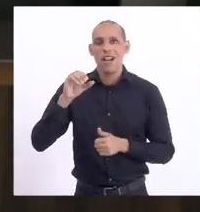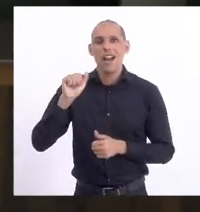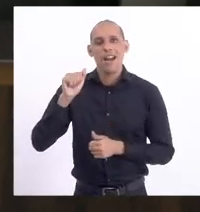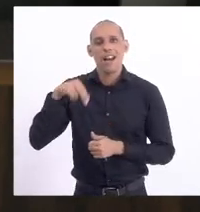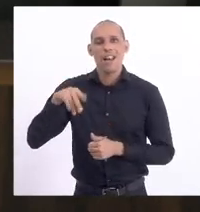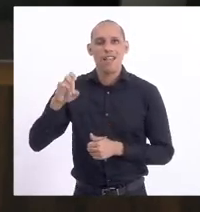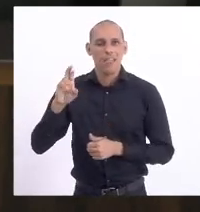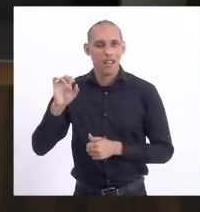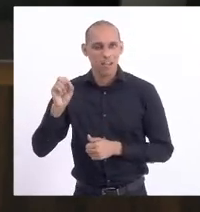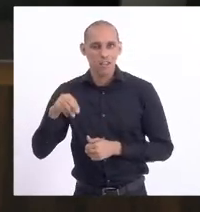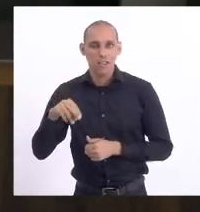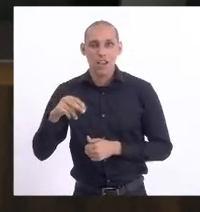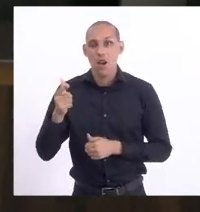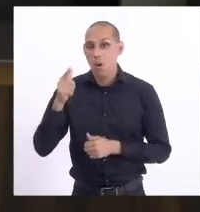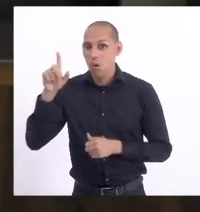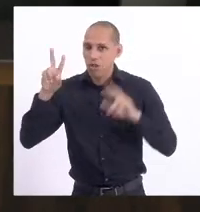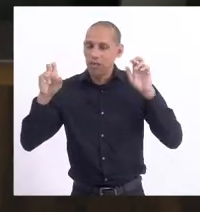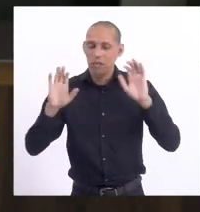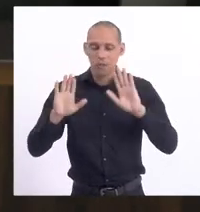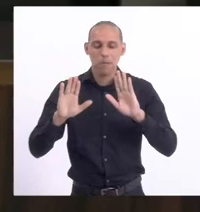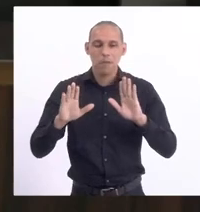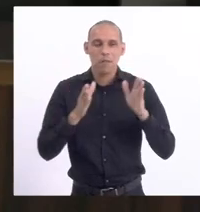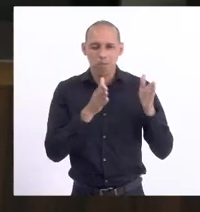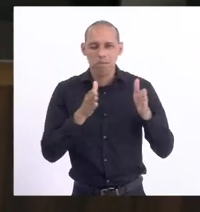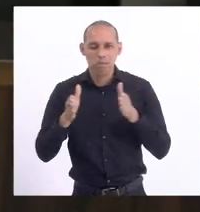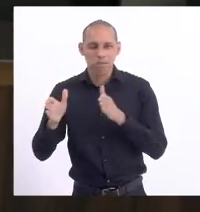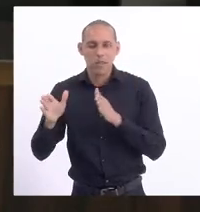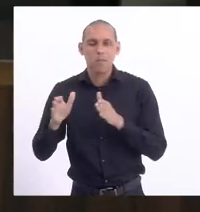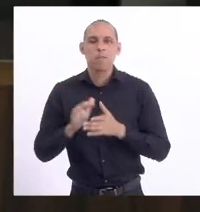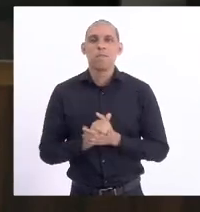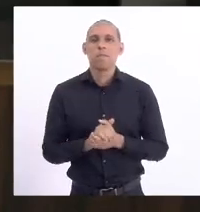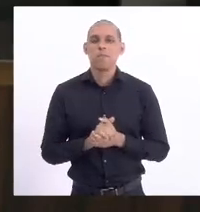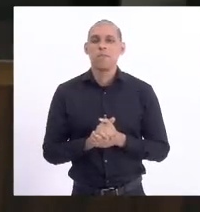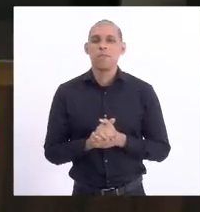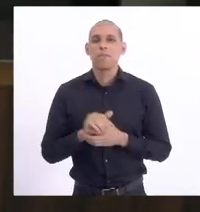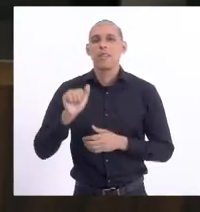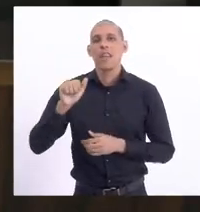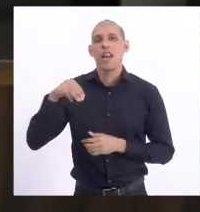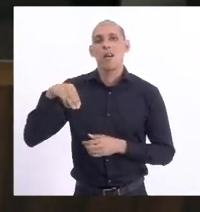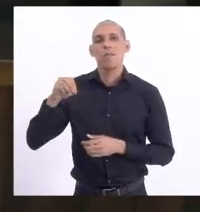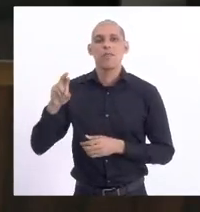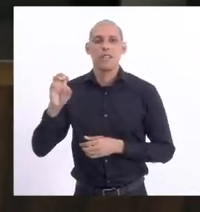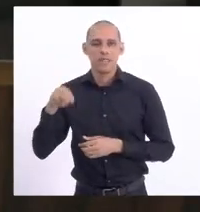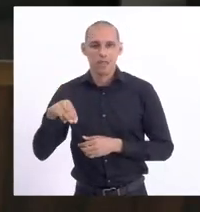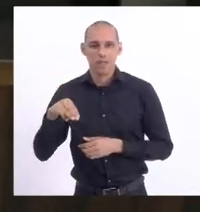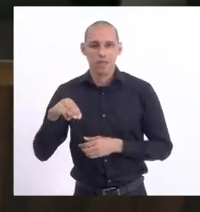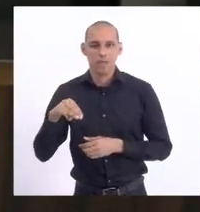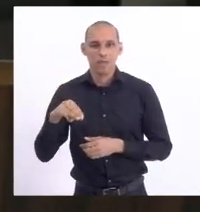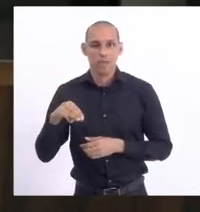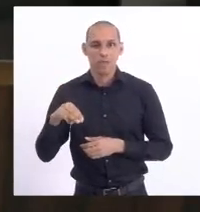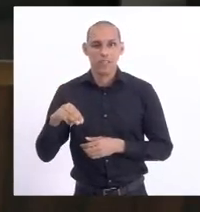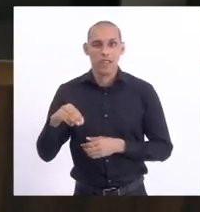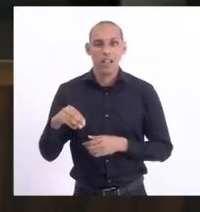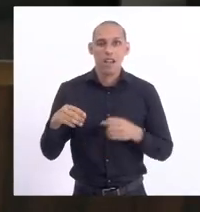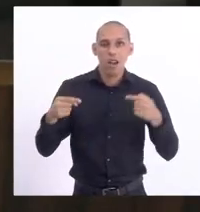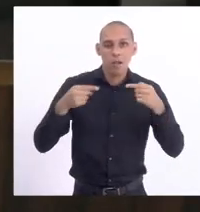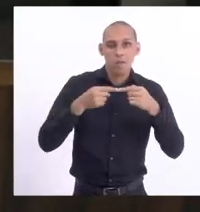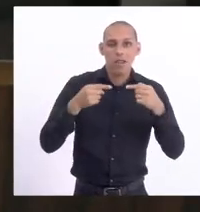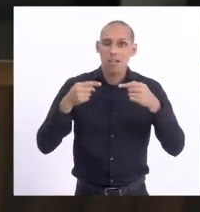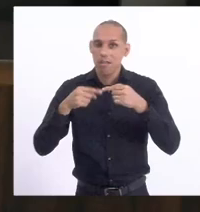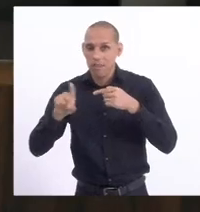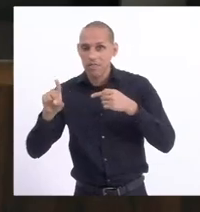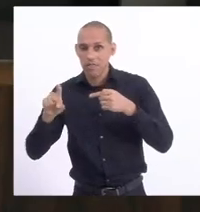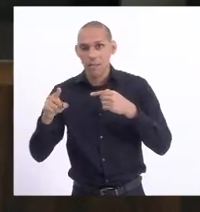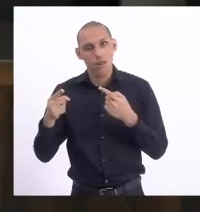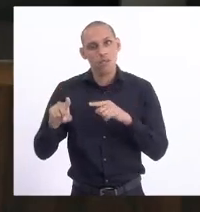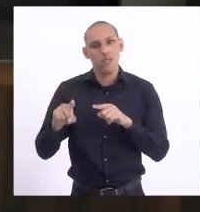coisa que eu vou falar. Então não tem problema, mas vamos aqui, vamos esgotar aqui. Tá, Amorim? Um favor e um contra, porque não dá para fazer 200 questões